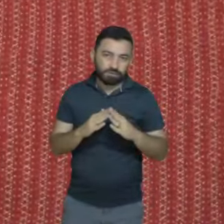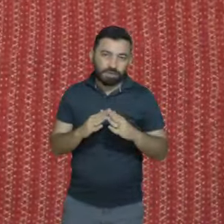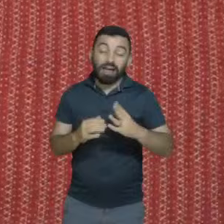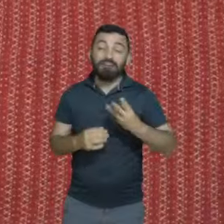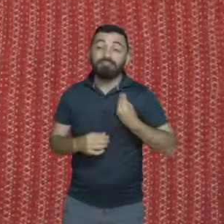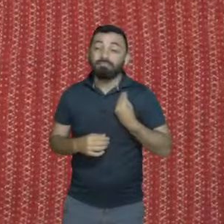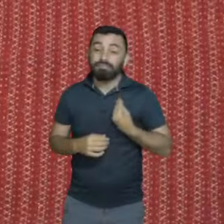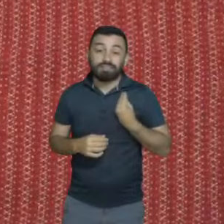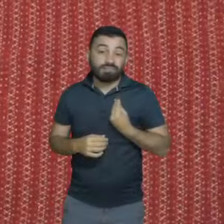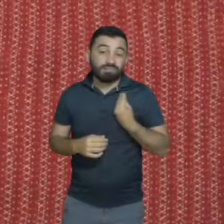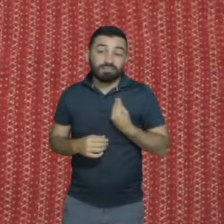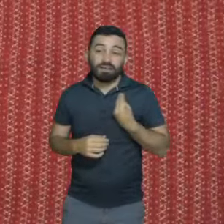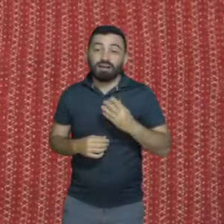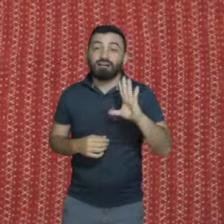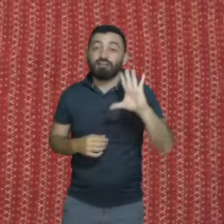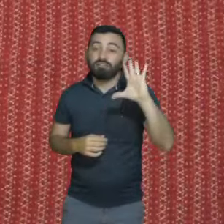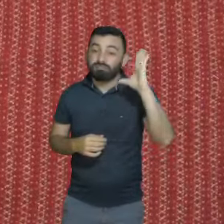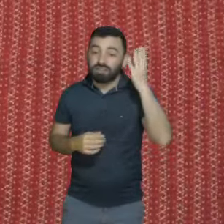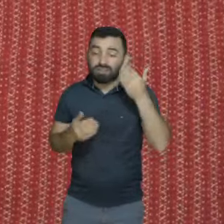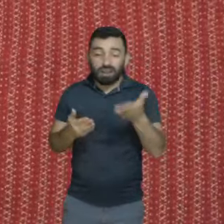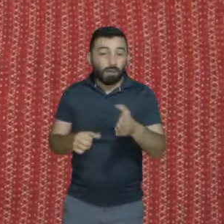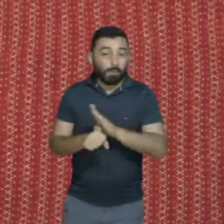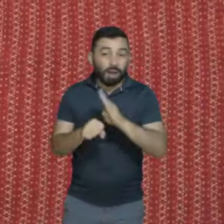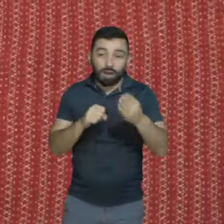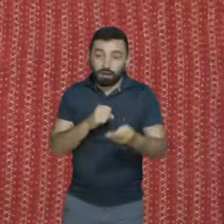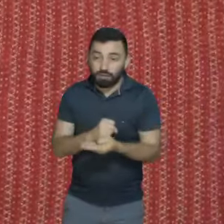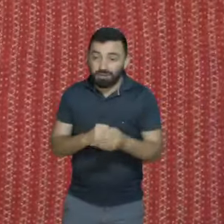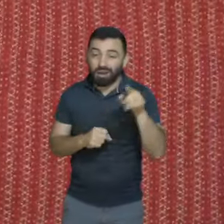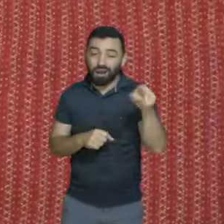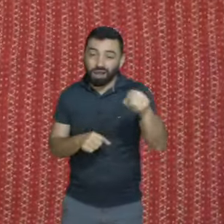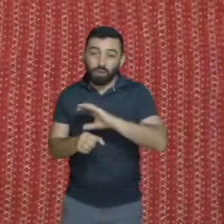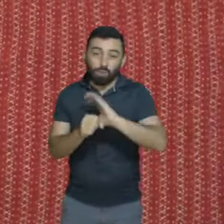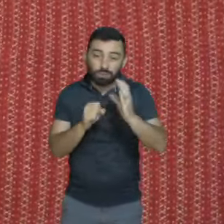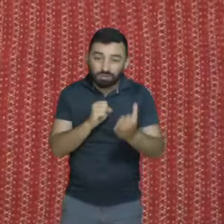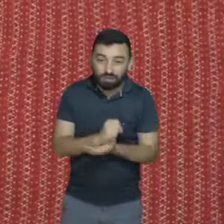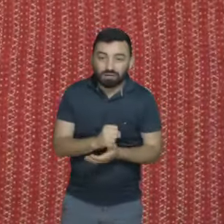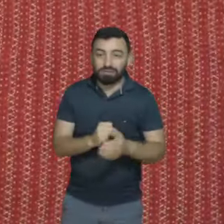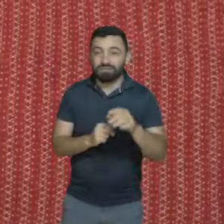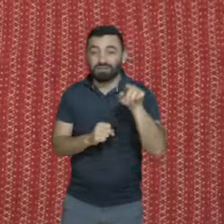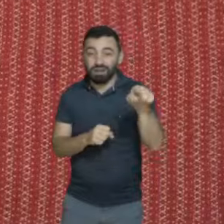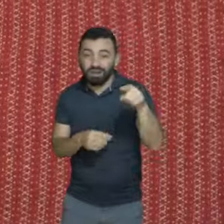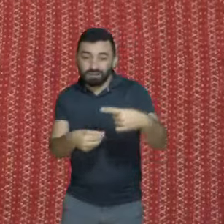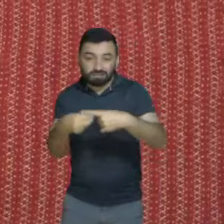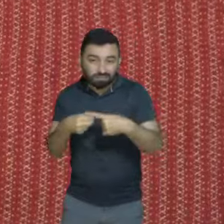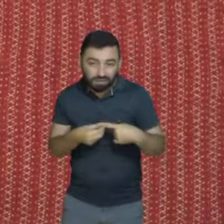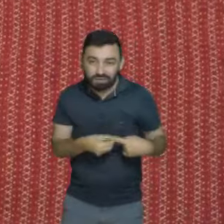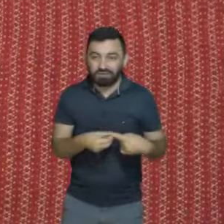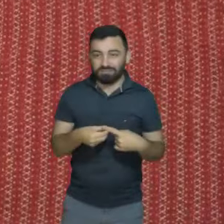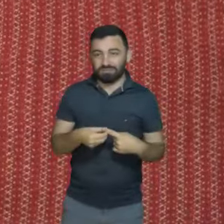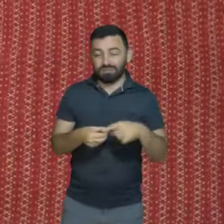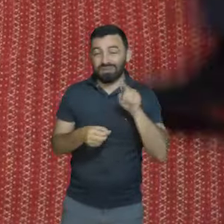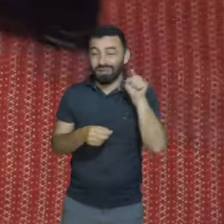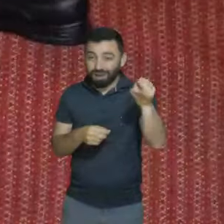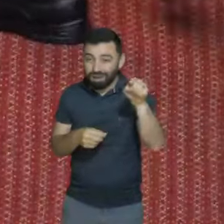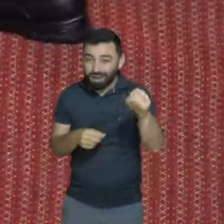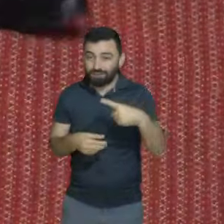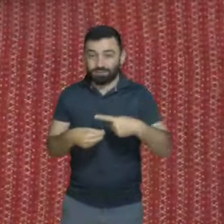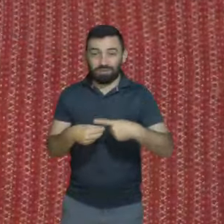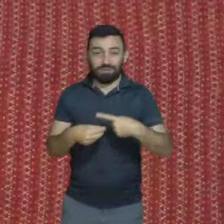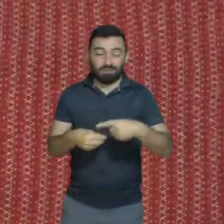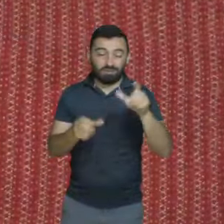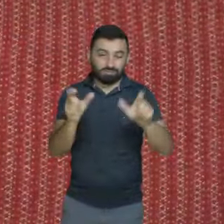ela acontece lá no bairro, lá na comunidade, lá no município. É lá que o cidadão mora,